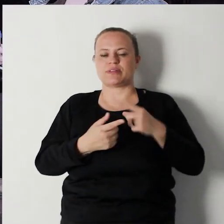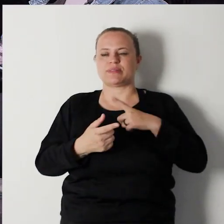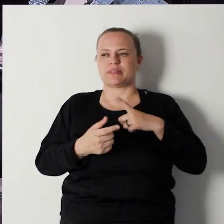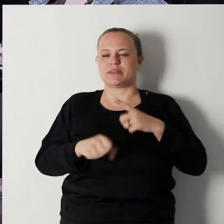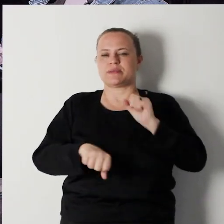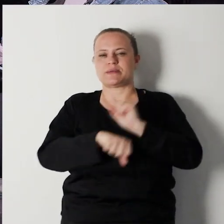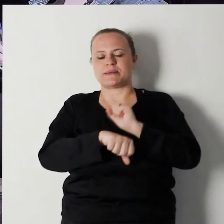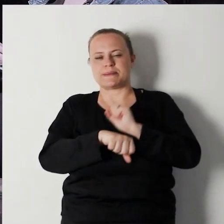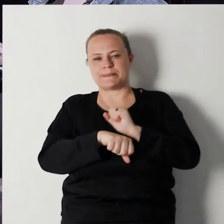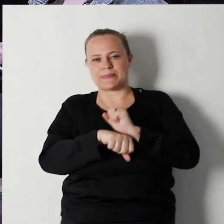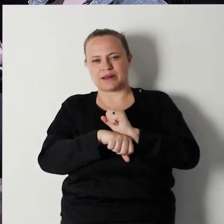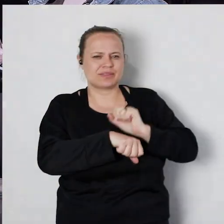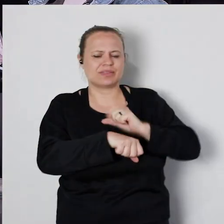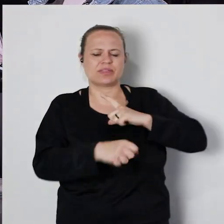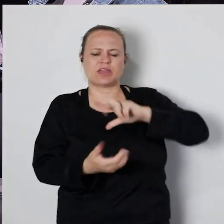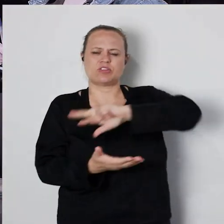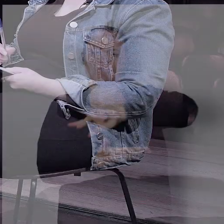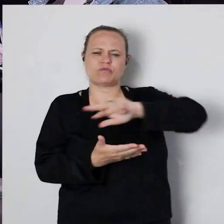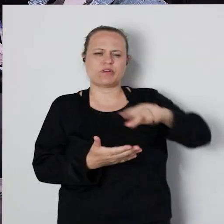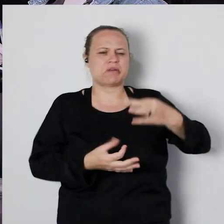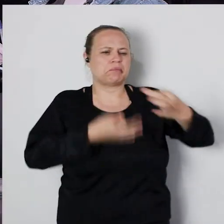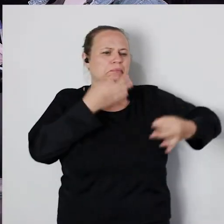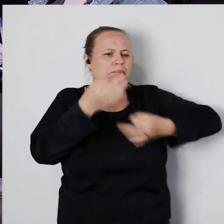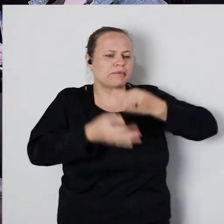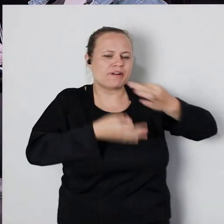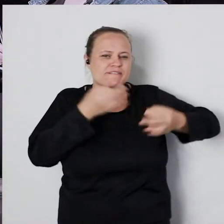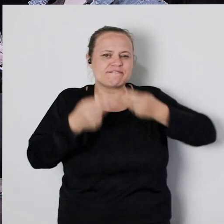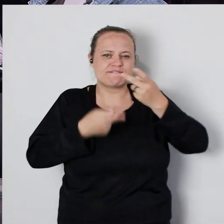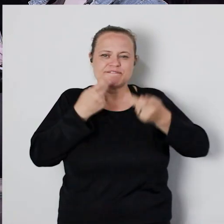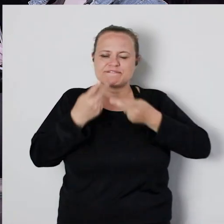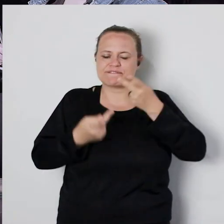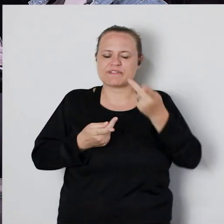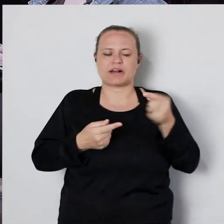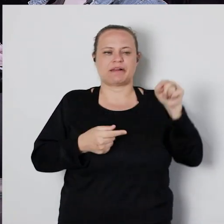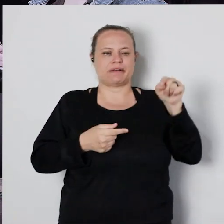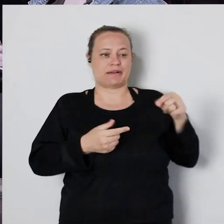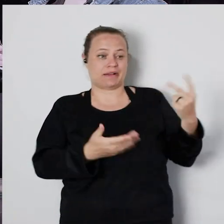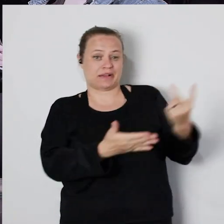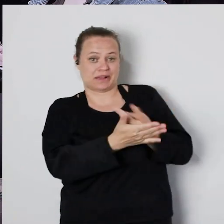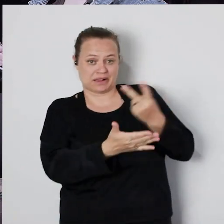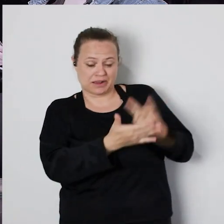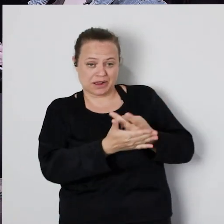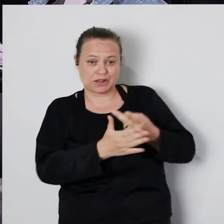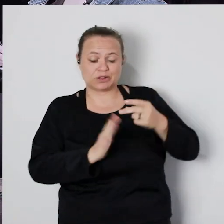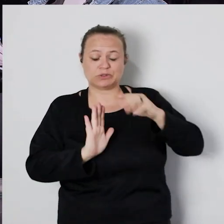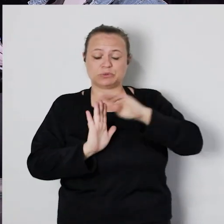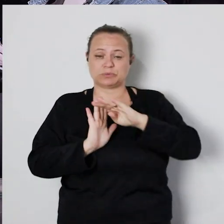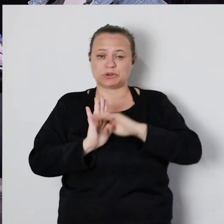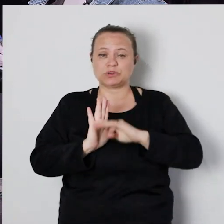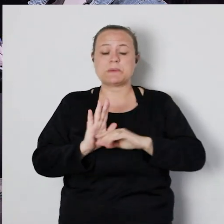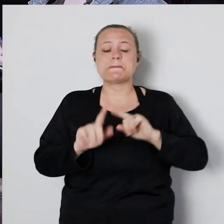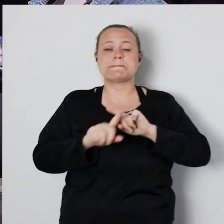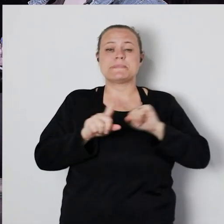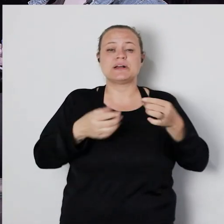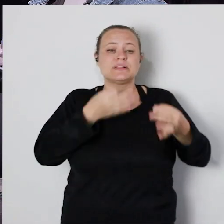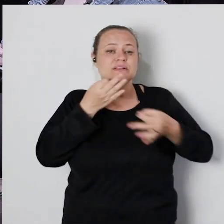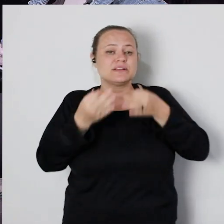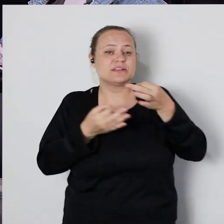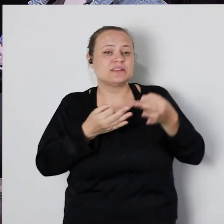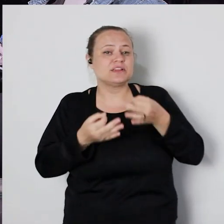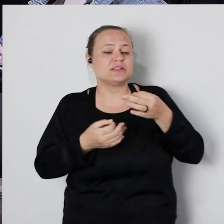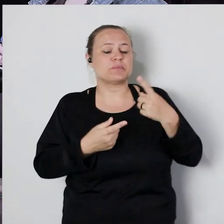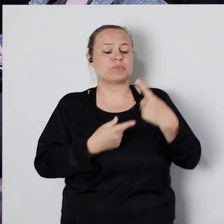programa inicial, né? Depois que houve essa parada por causa de Aí uma série de críticas que foram consideradas às